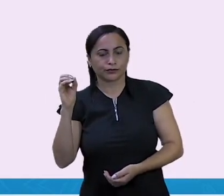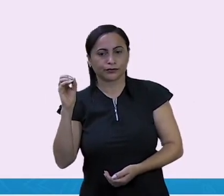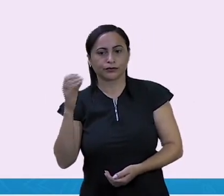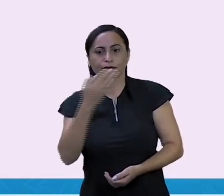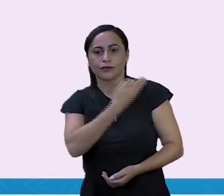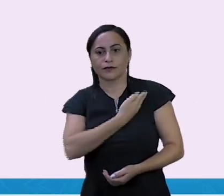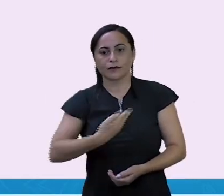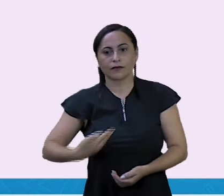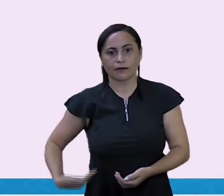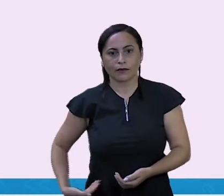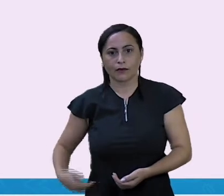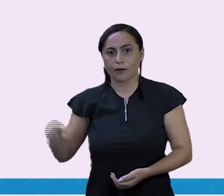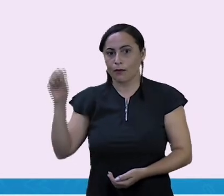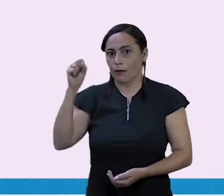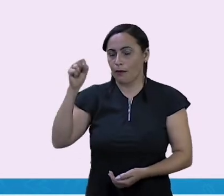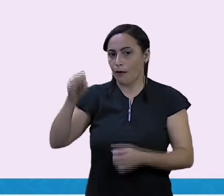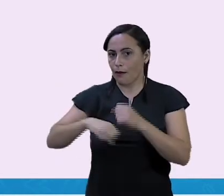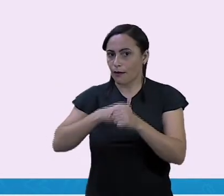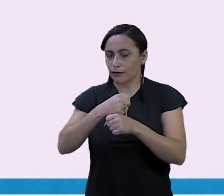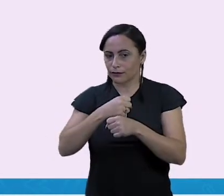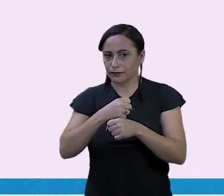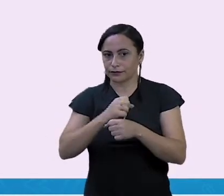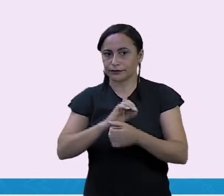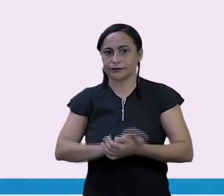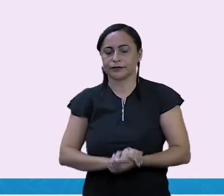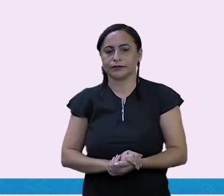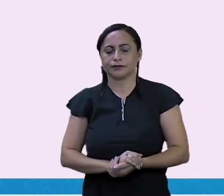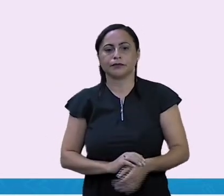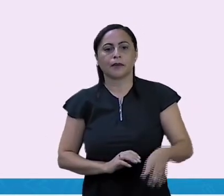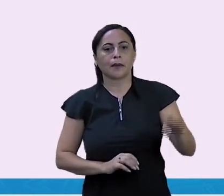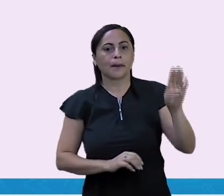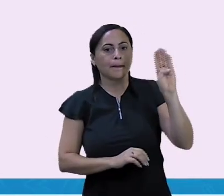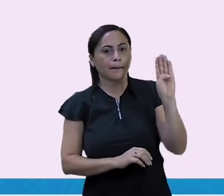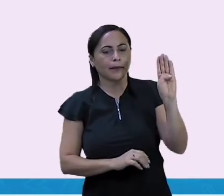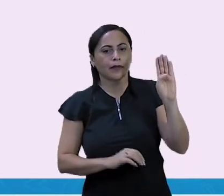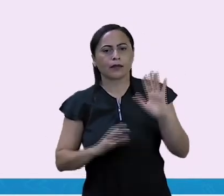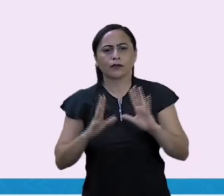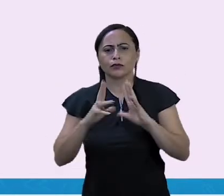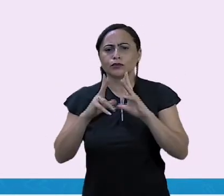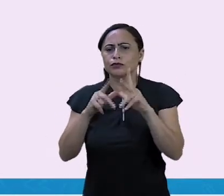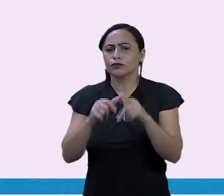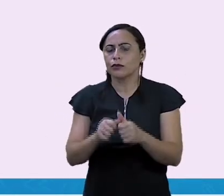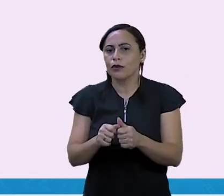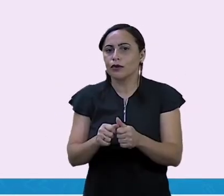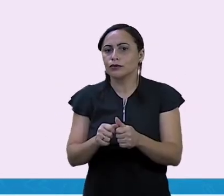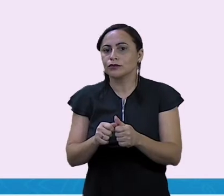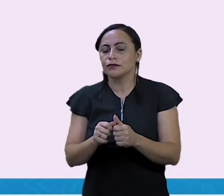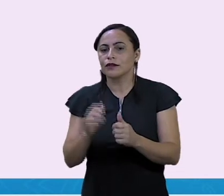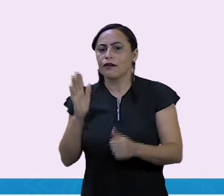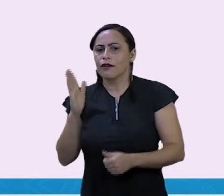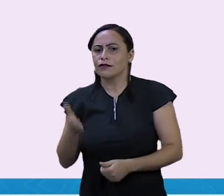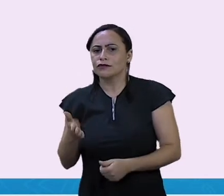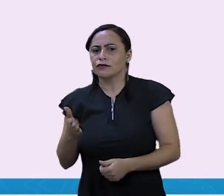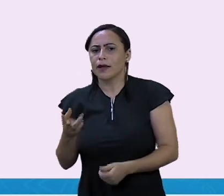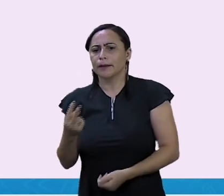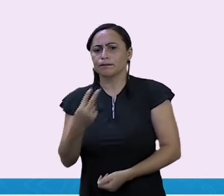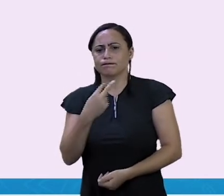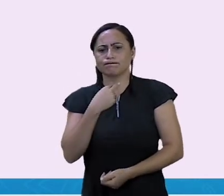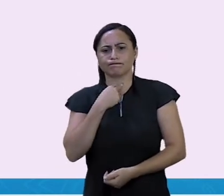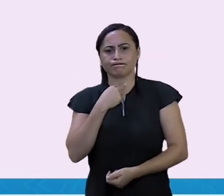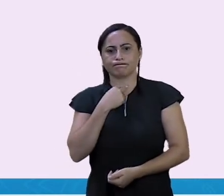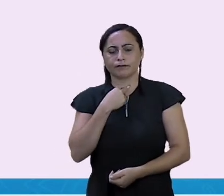anos. Todos os haviam sido ocupados. Todos